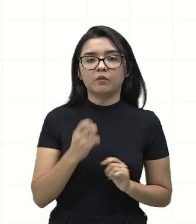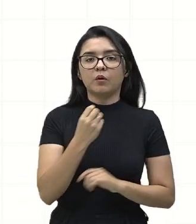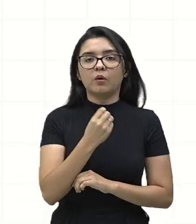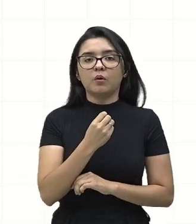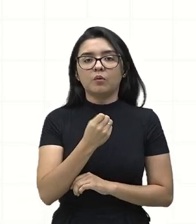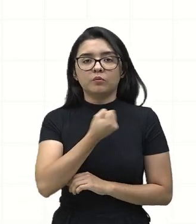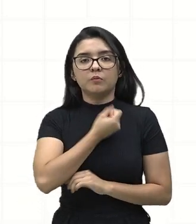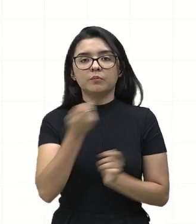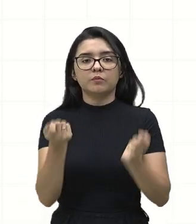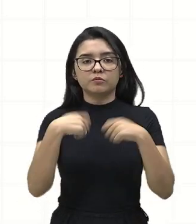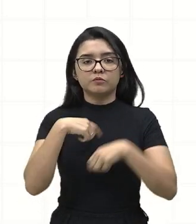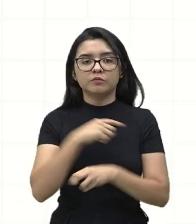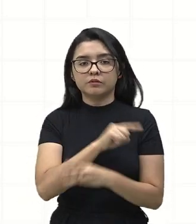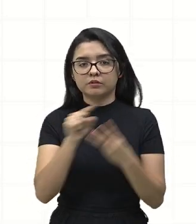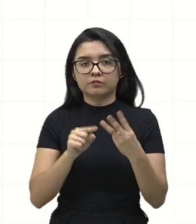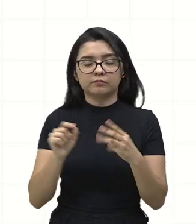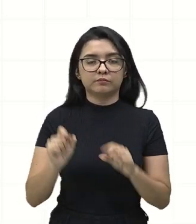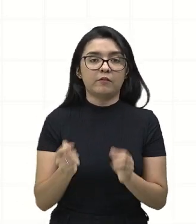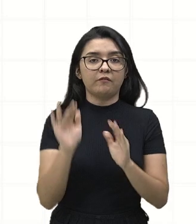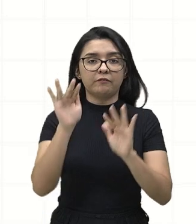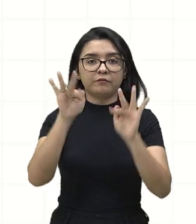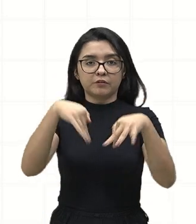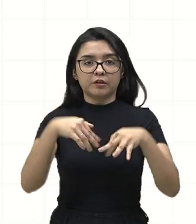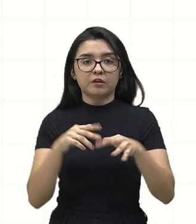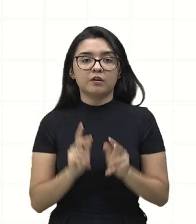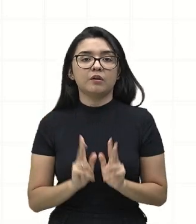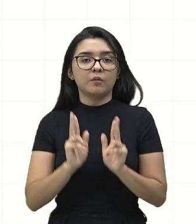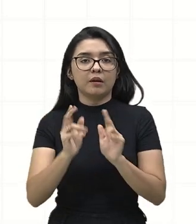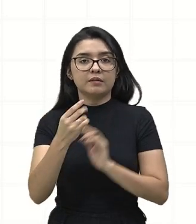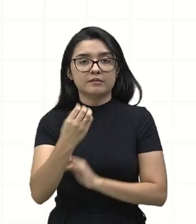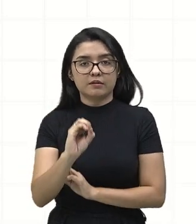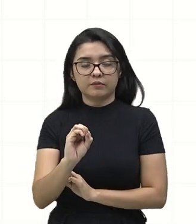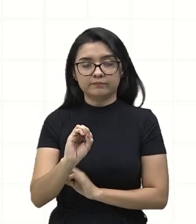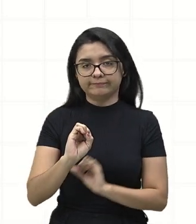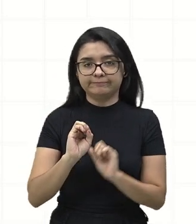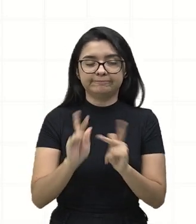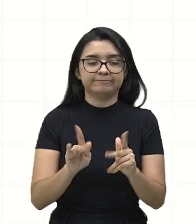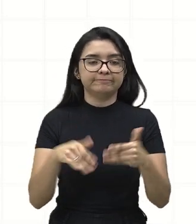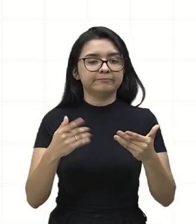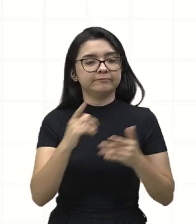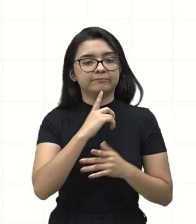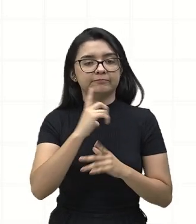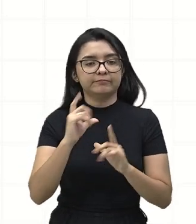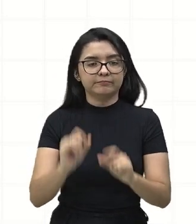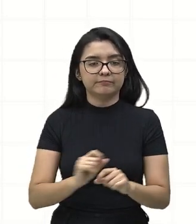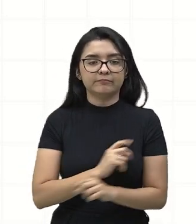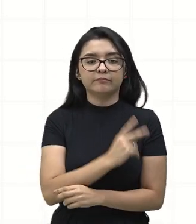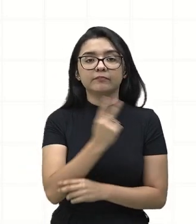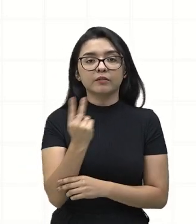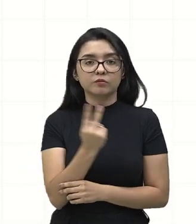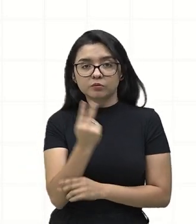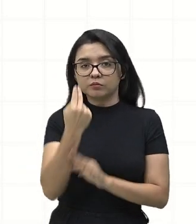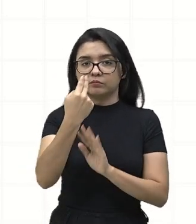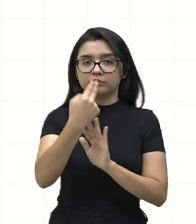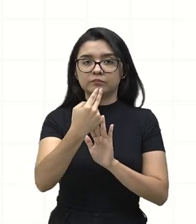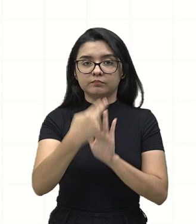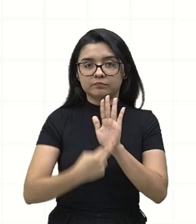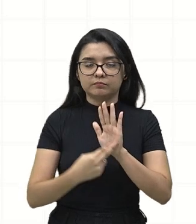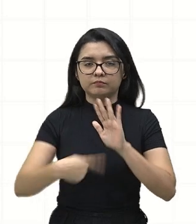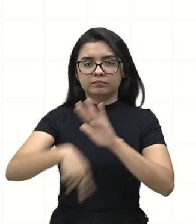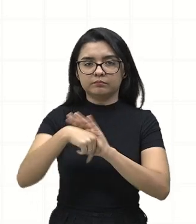3 algarismos finais iguais a 0. Então, temos aqui esses dois critérios para ele